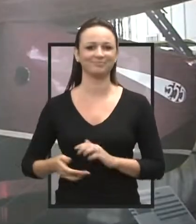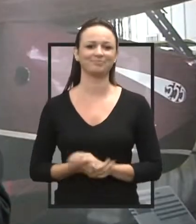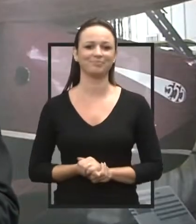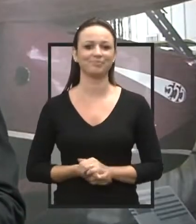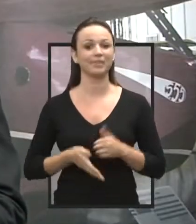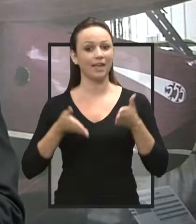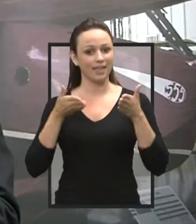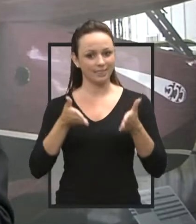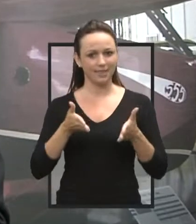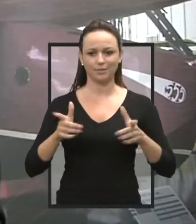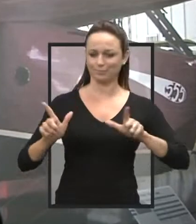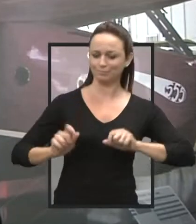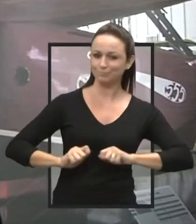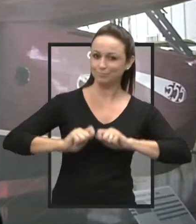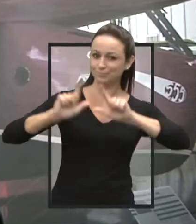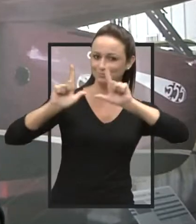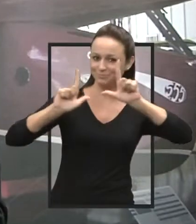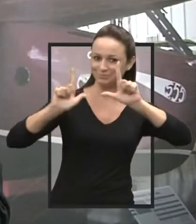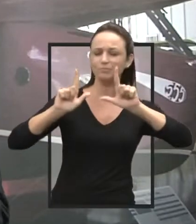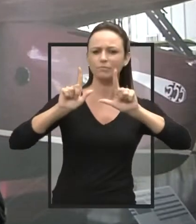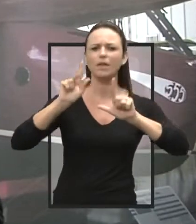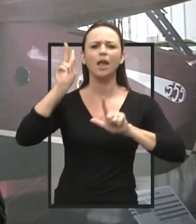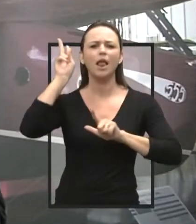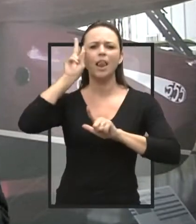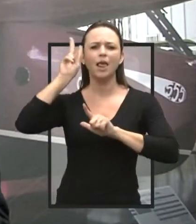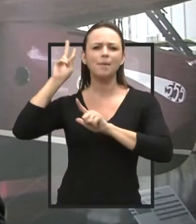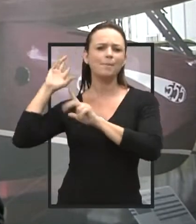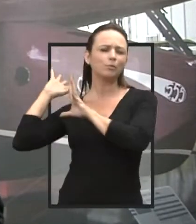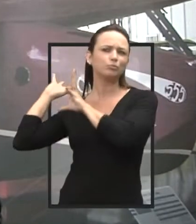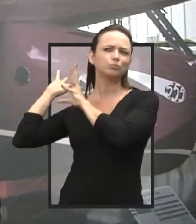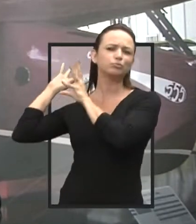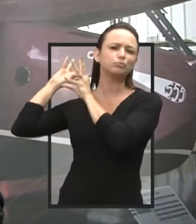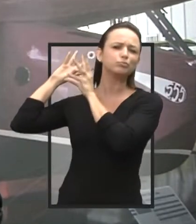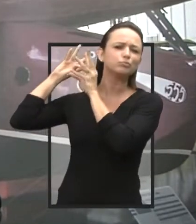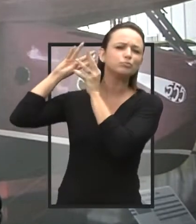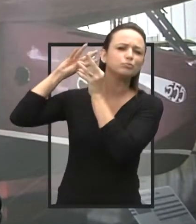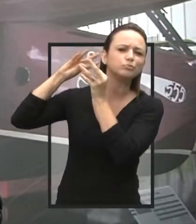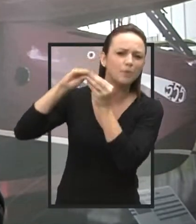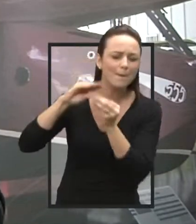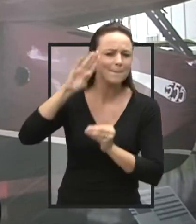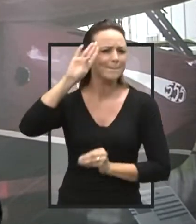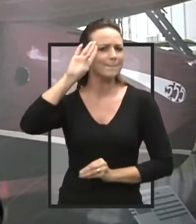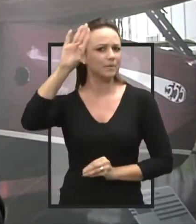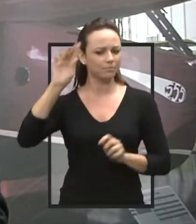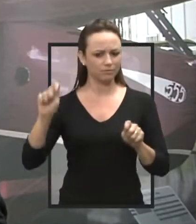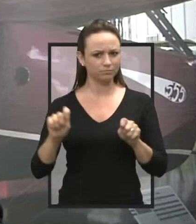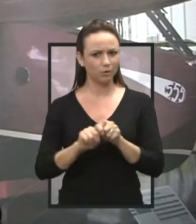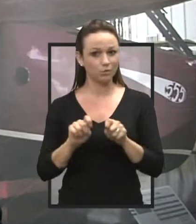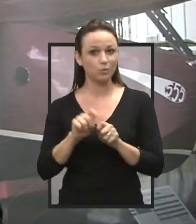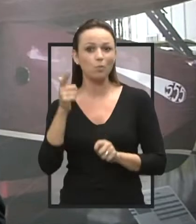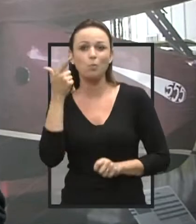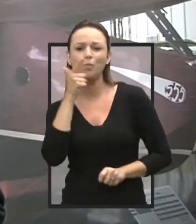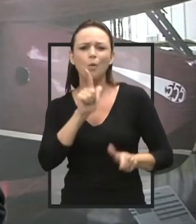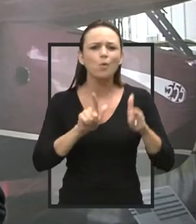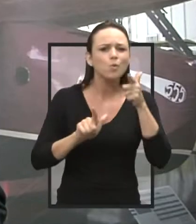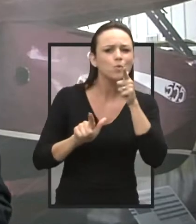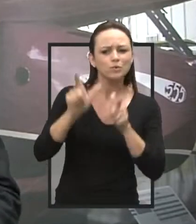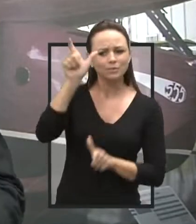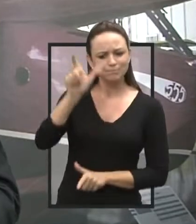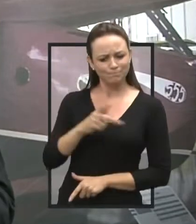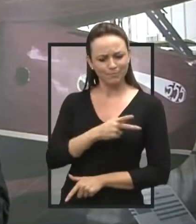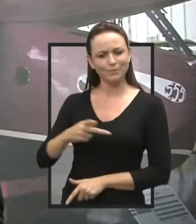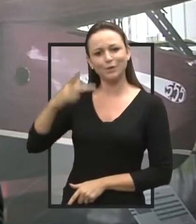Neste programa, nós vamos fazer uma retrospectiva das principais ações e conquistas do presidente Lucas